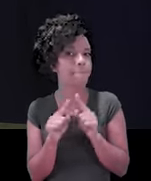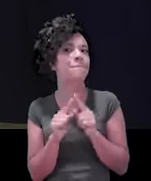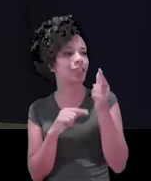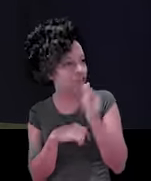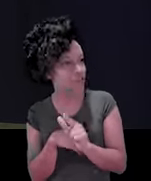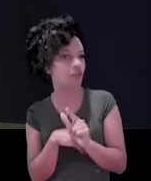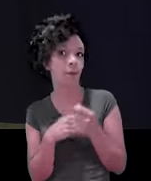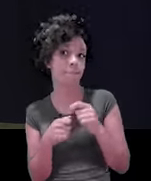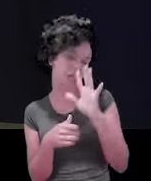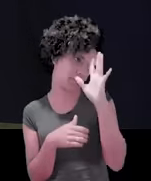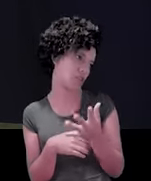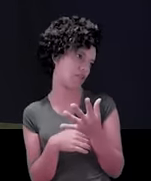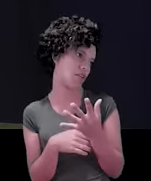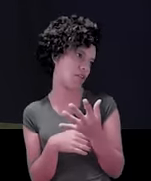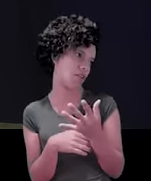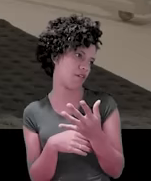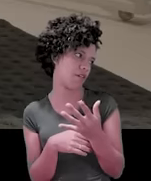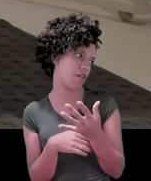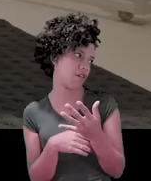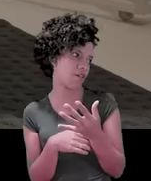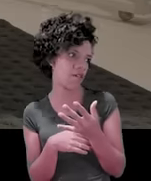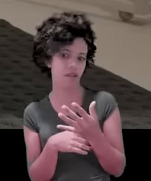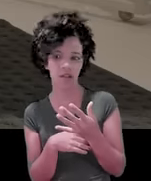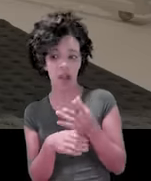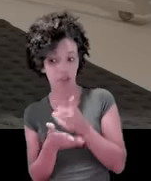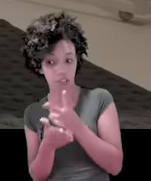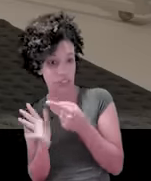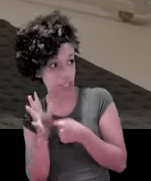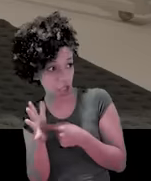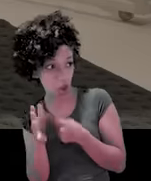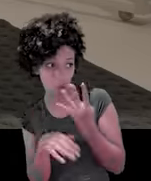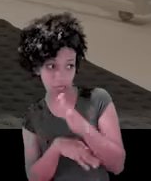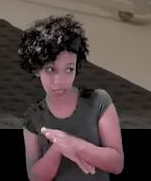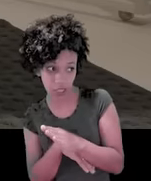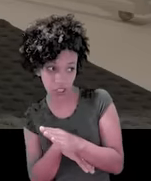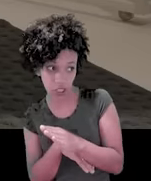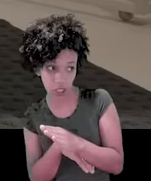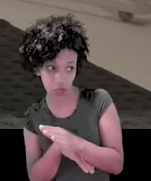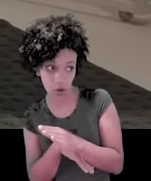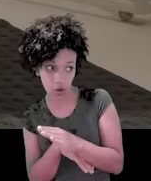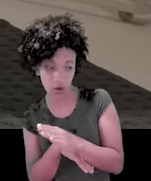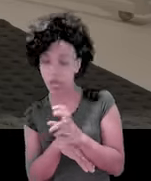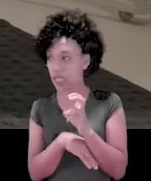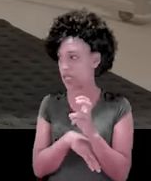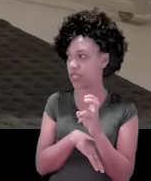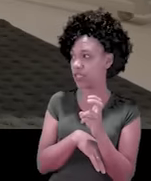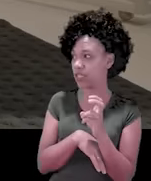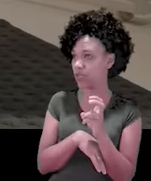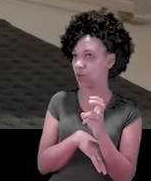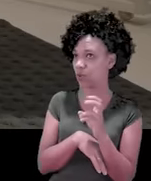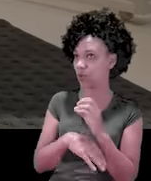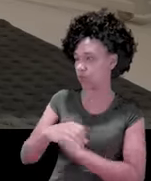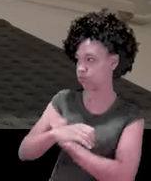é só que mais uma vez eu tinha uma decisão para tomar Se eu morresse dia motosserra quatro horas da tarde cinco fecha o